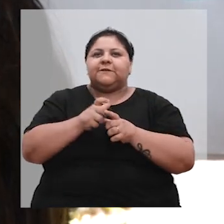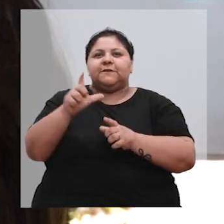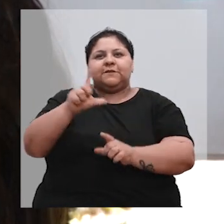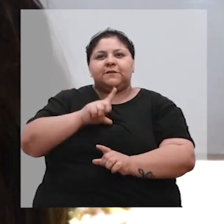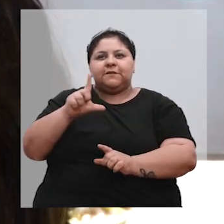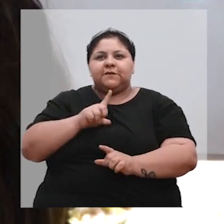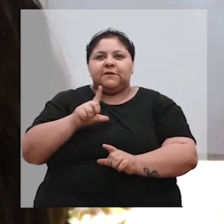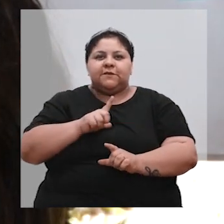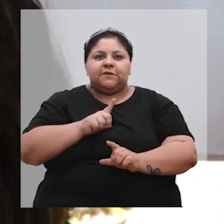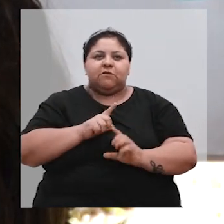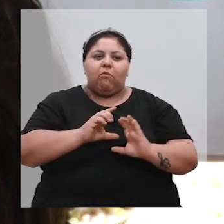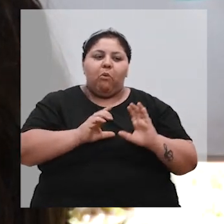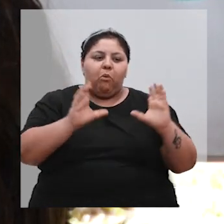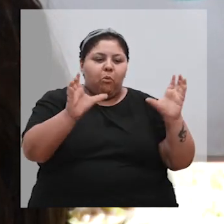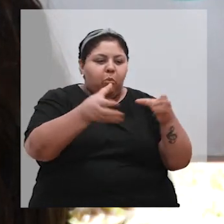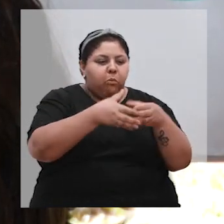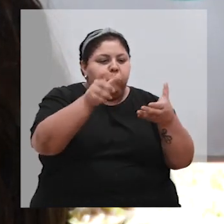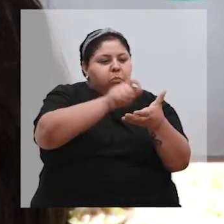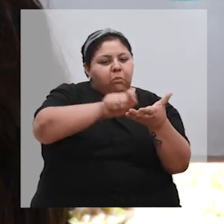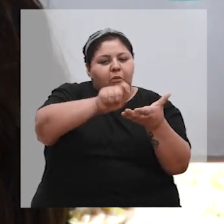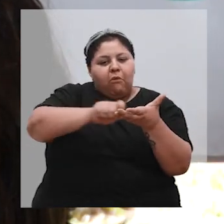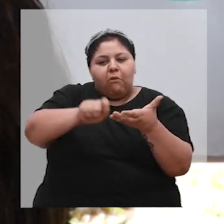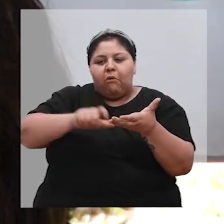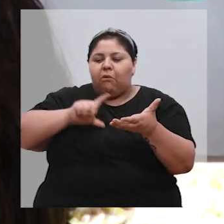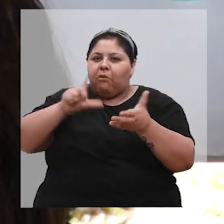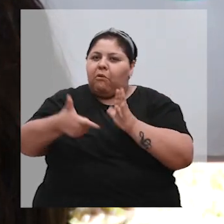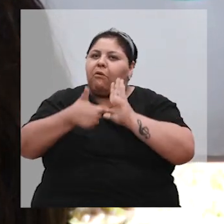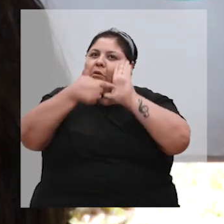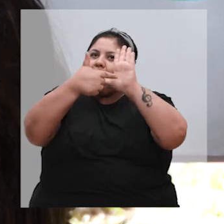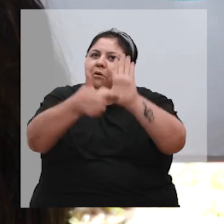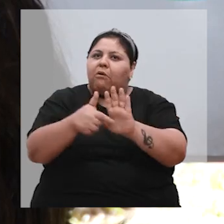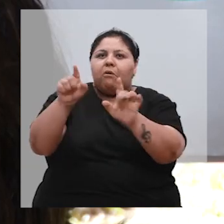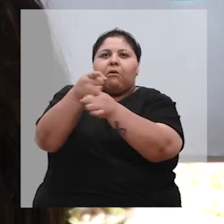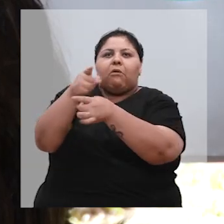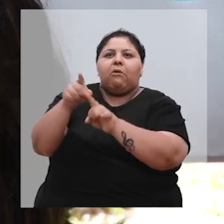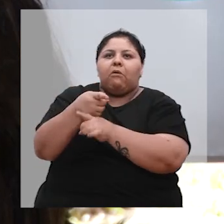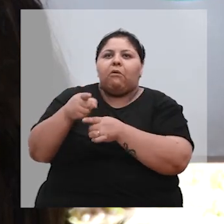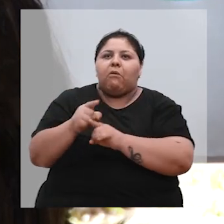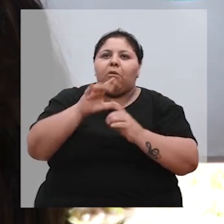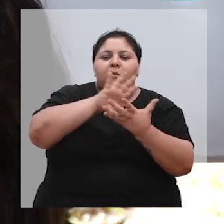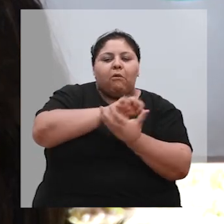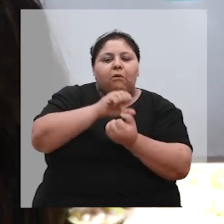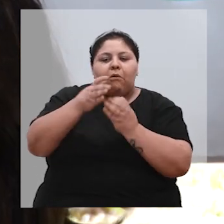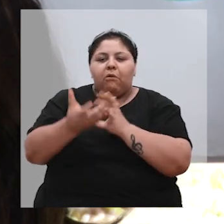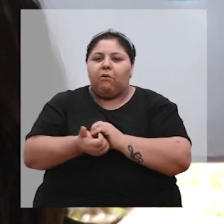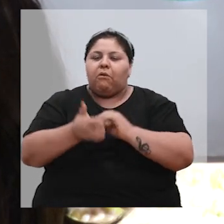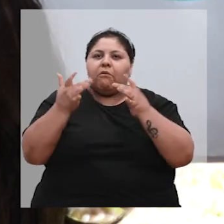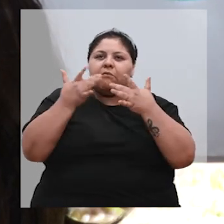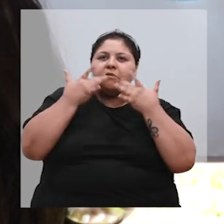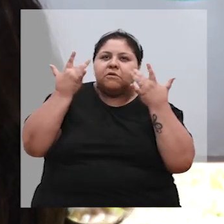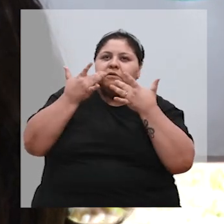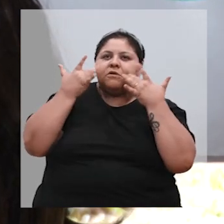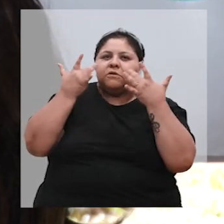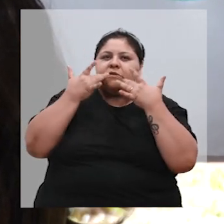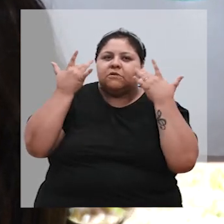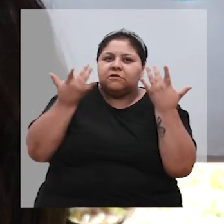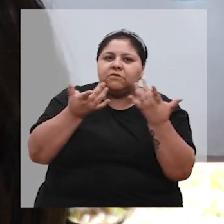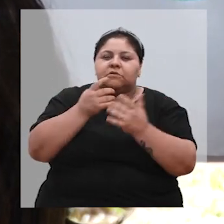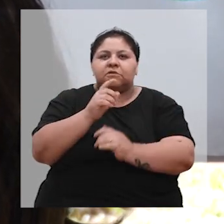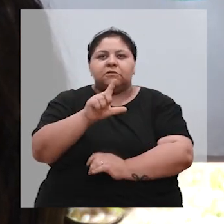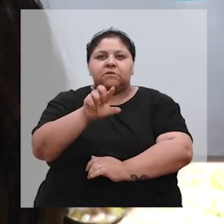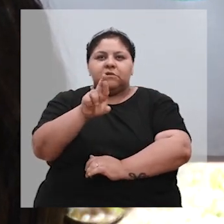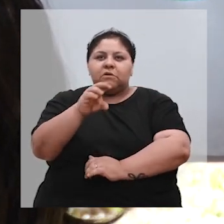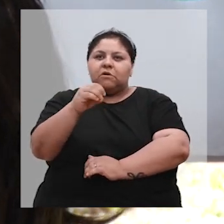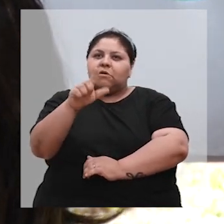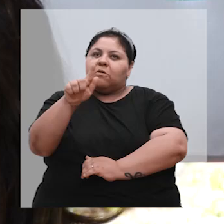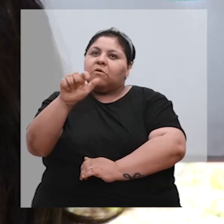Tem sessão de autógrafos, tem apresentação de banda, tem apresentação de artistas, teatro. Tem o